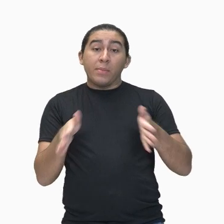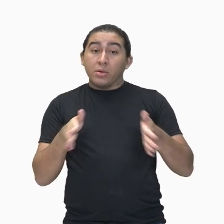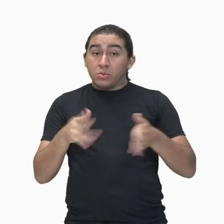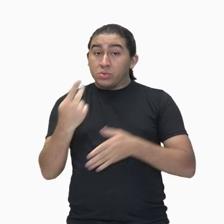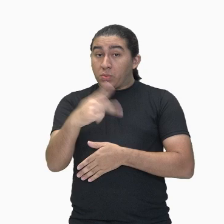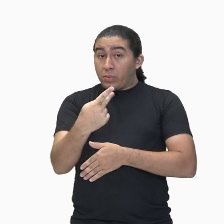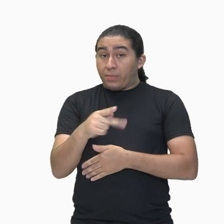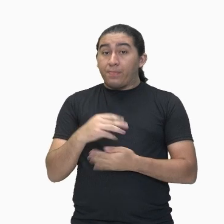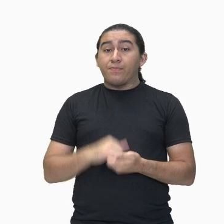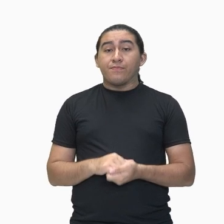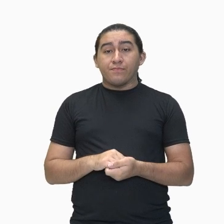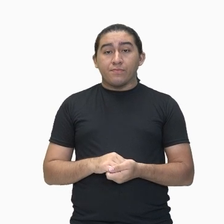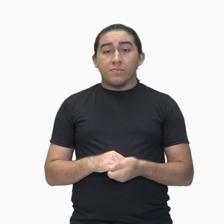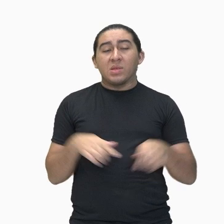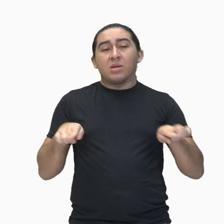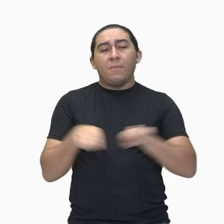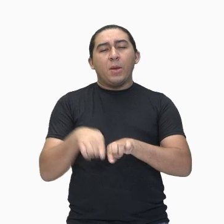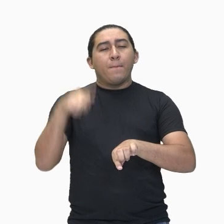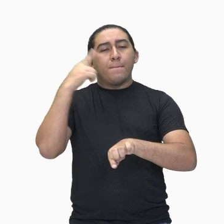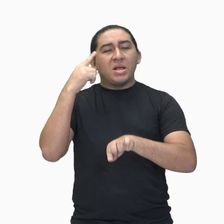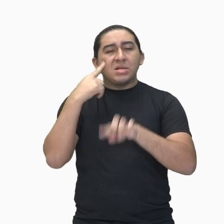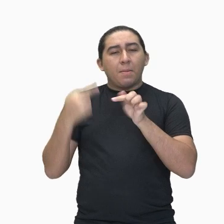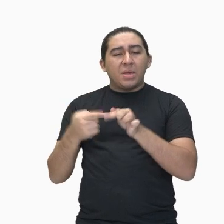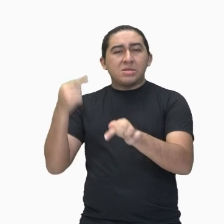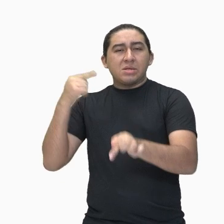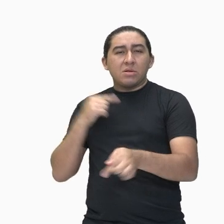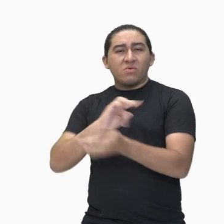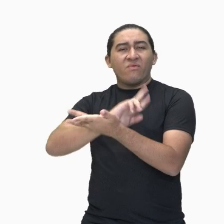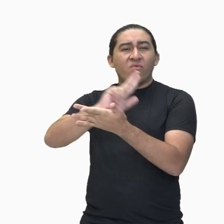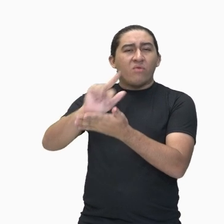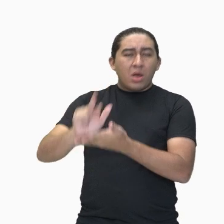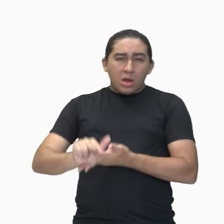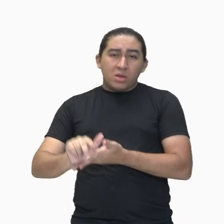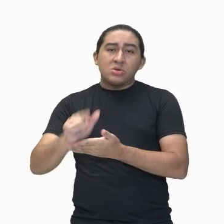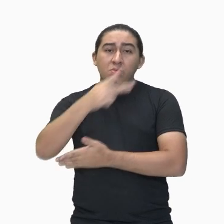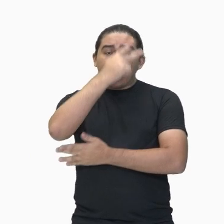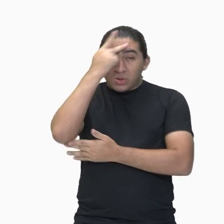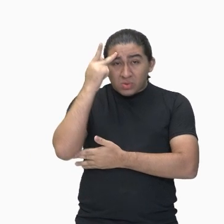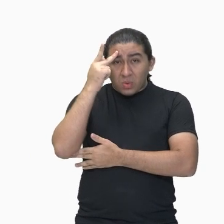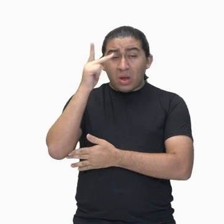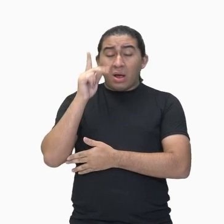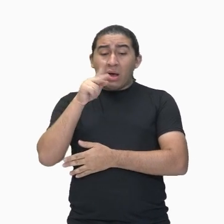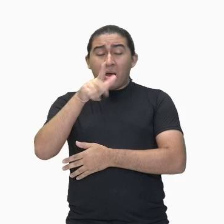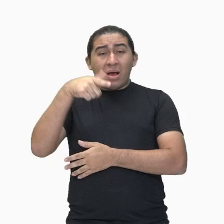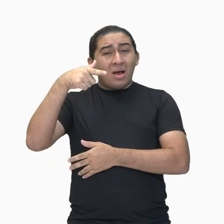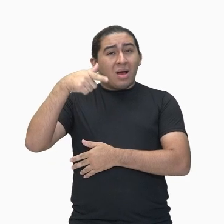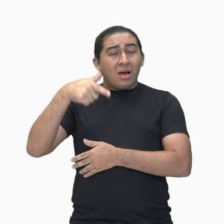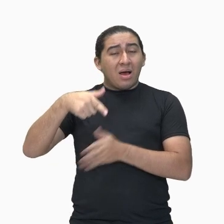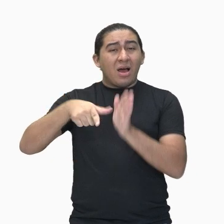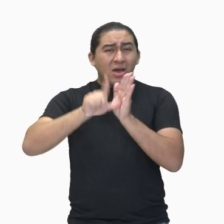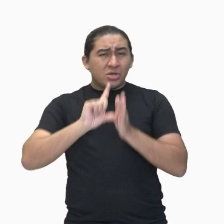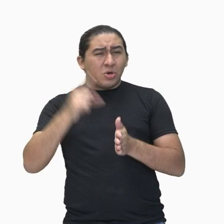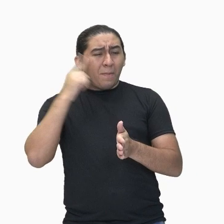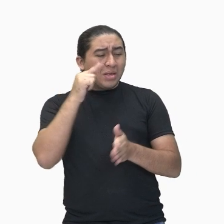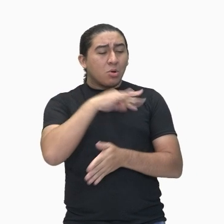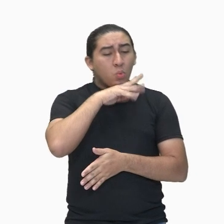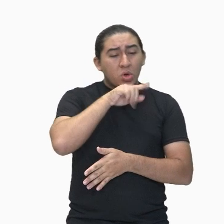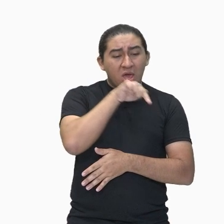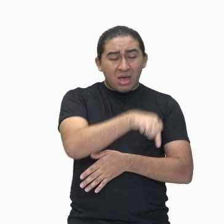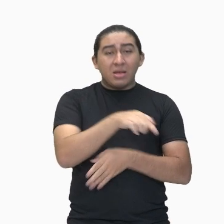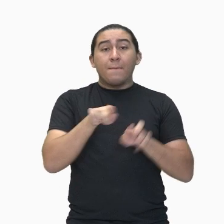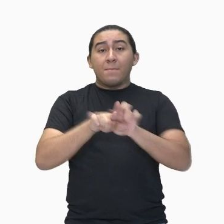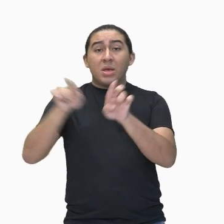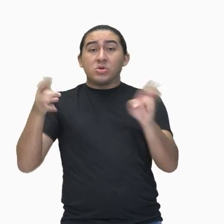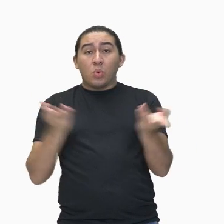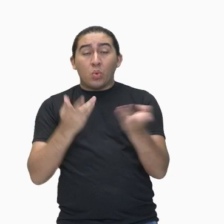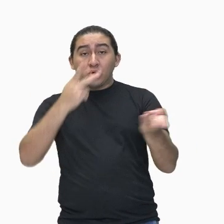seu tempo. Execrado no passado por seus conterrâneos, hoje é reconhecido como grande